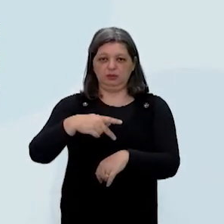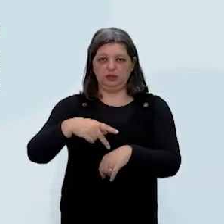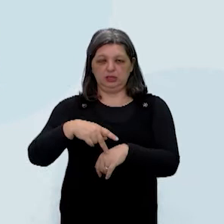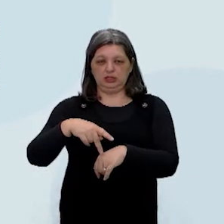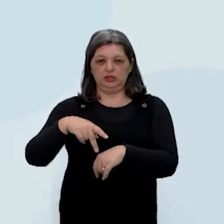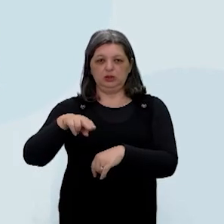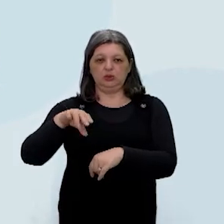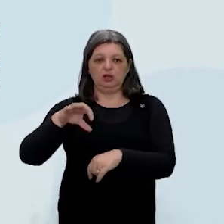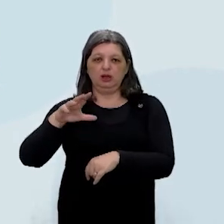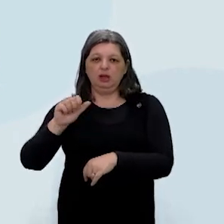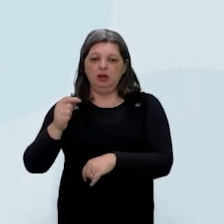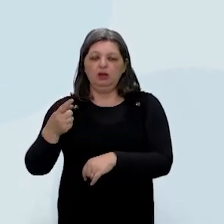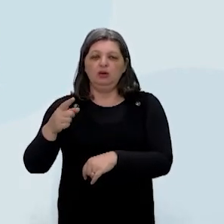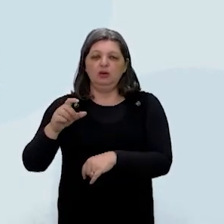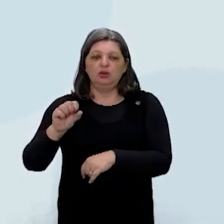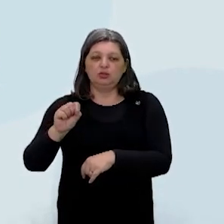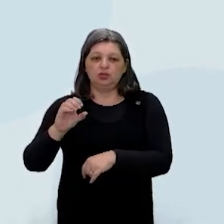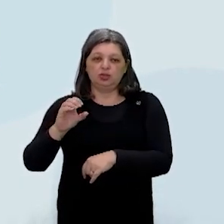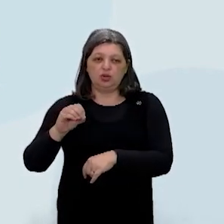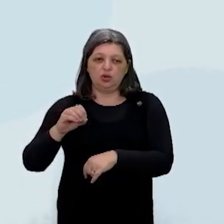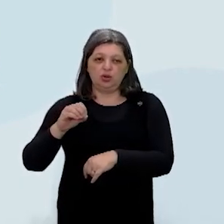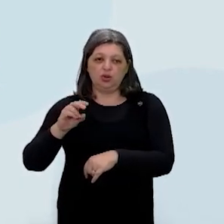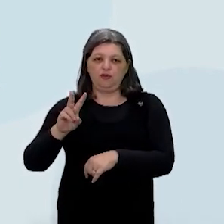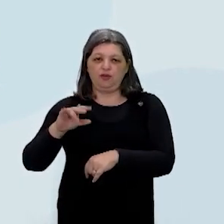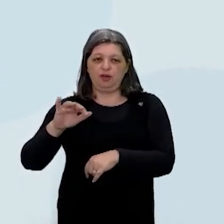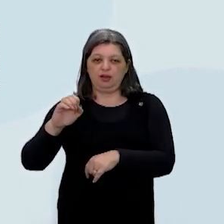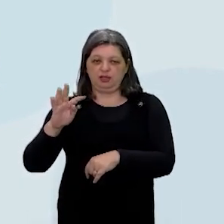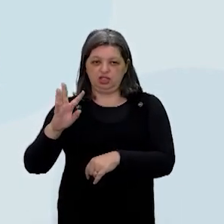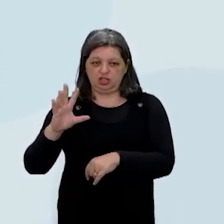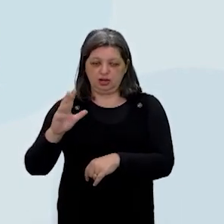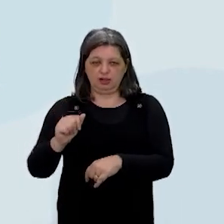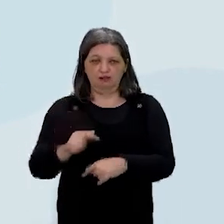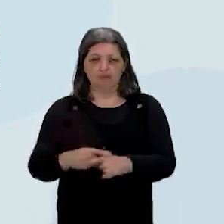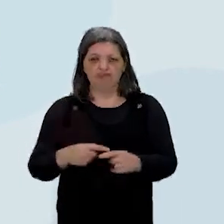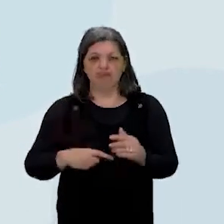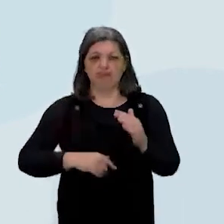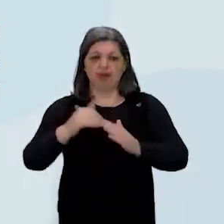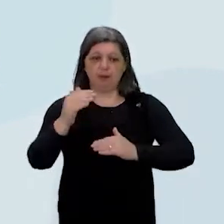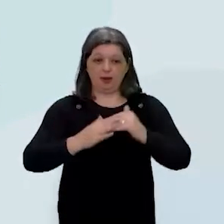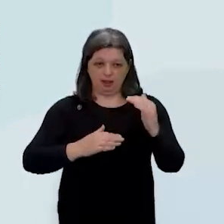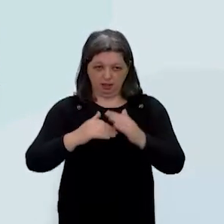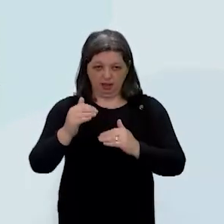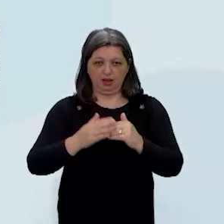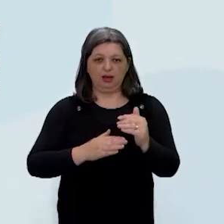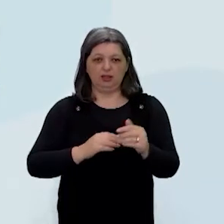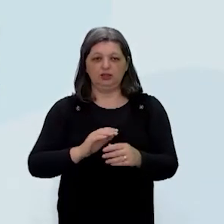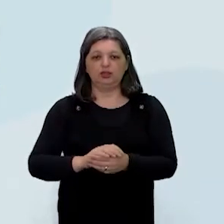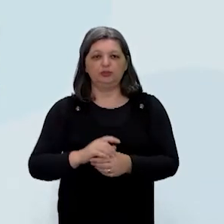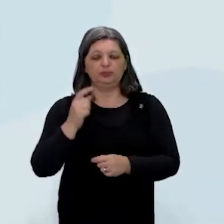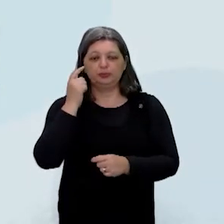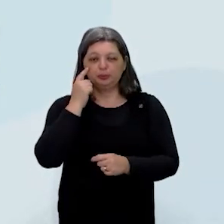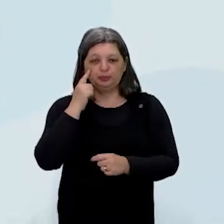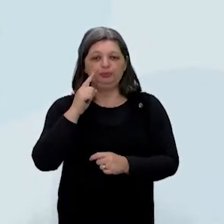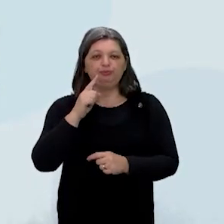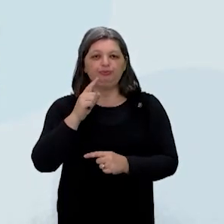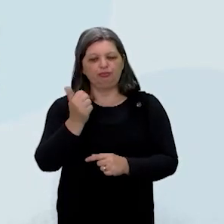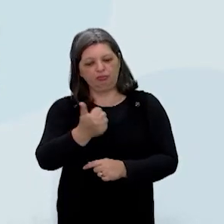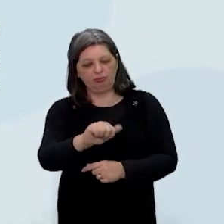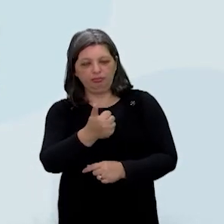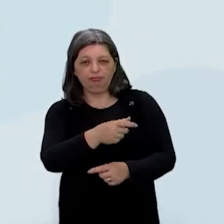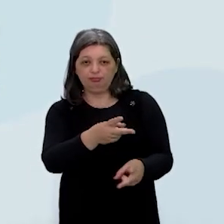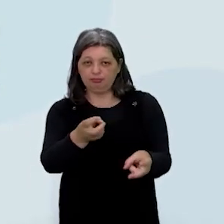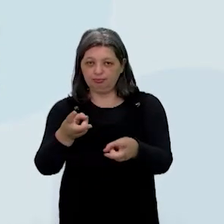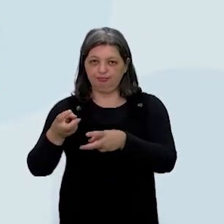do currículo paulista que a gente está trabalhando hoje é a HI 28, identificar e